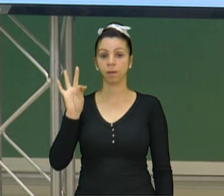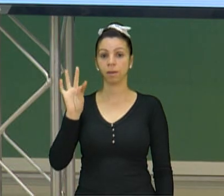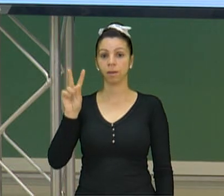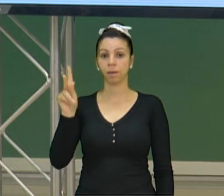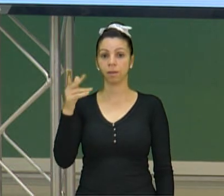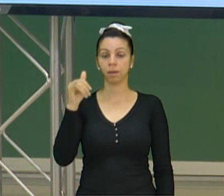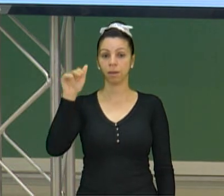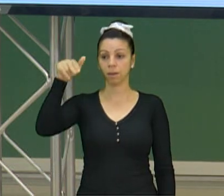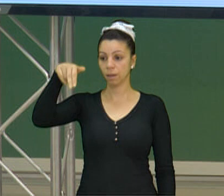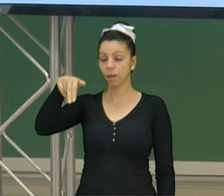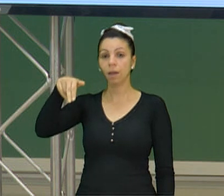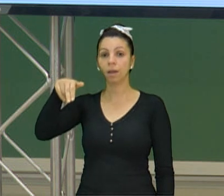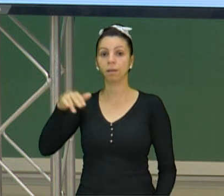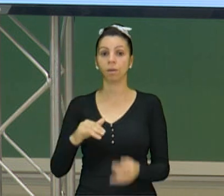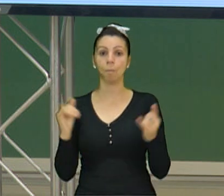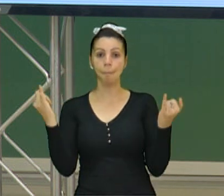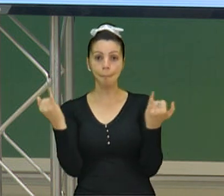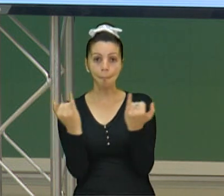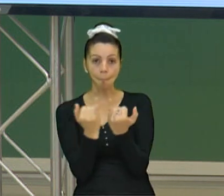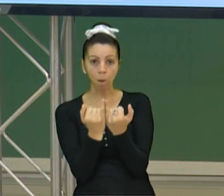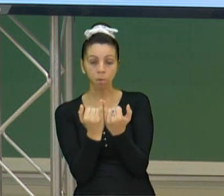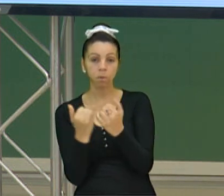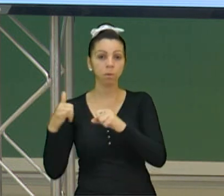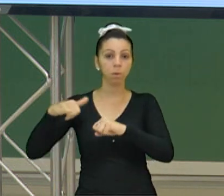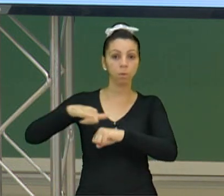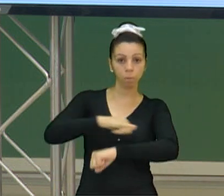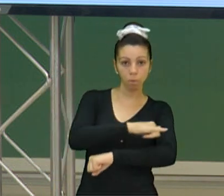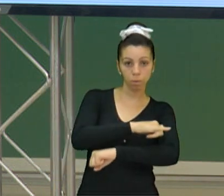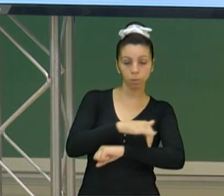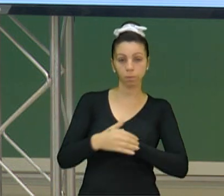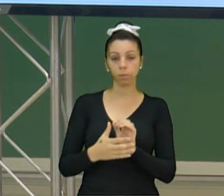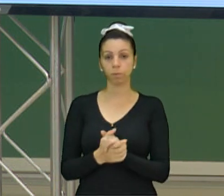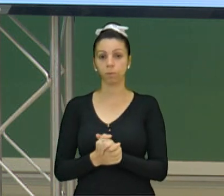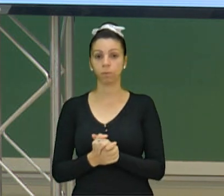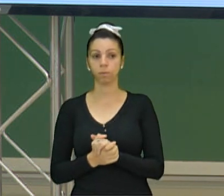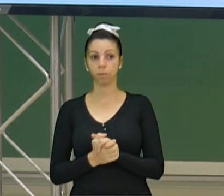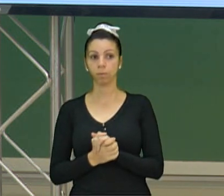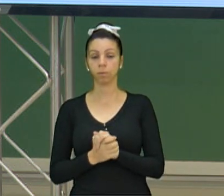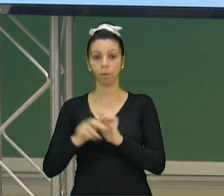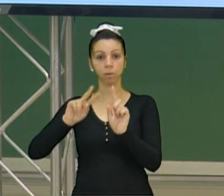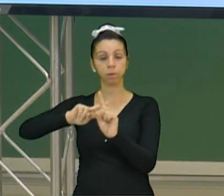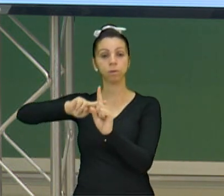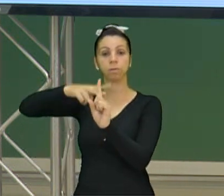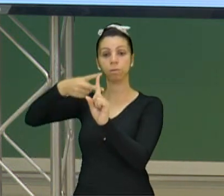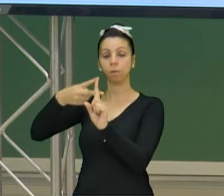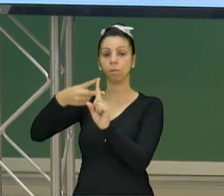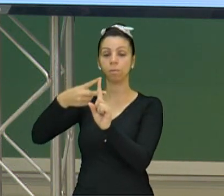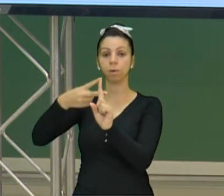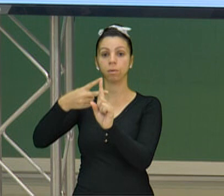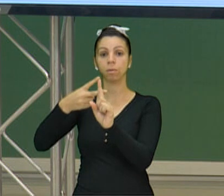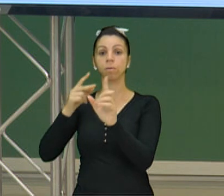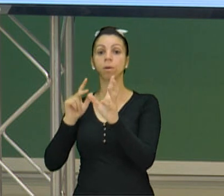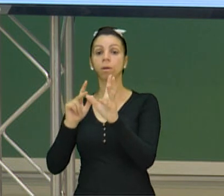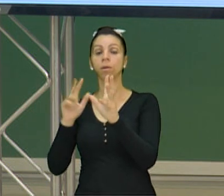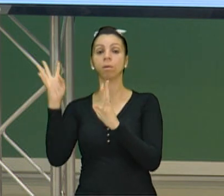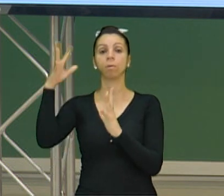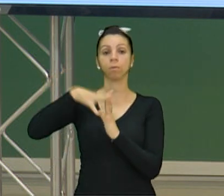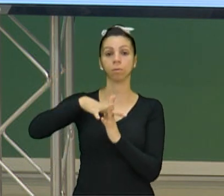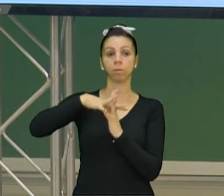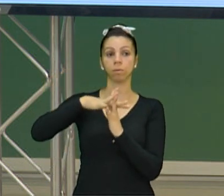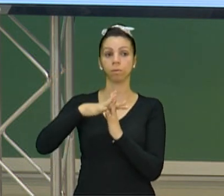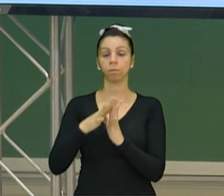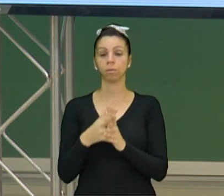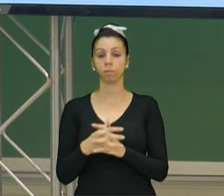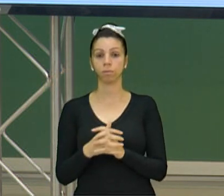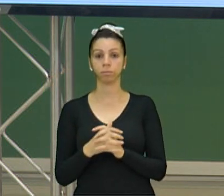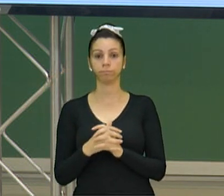vogal, consoante, o CVC, a gente dobra a última consoante, ó. Então aqui no fat eu dobrei o